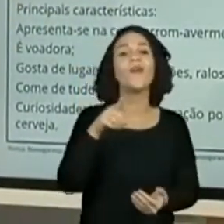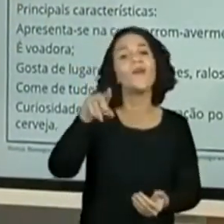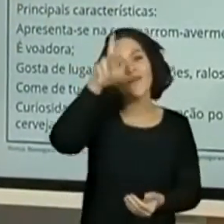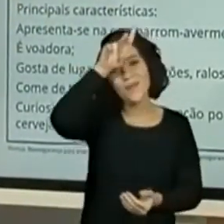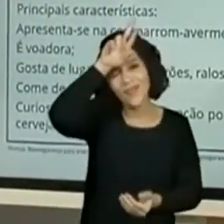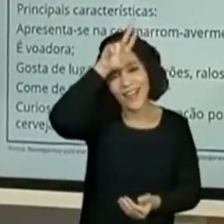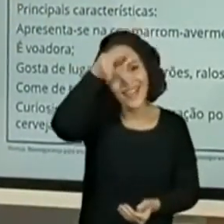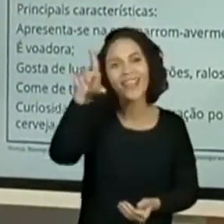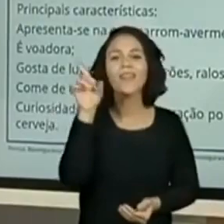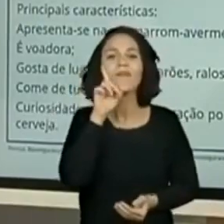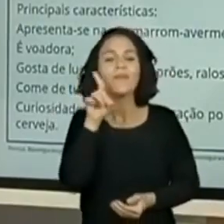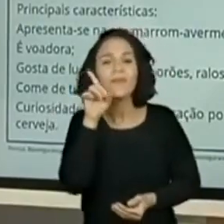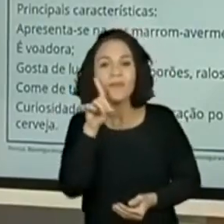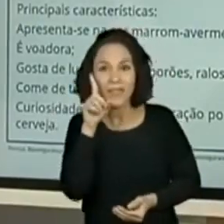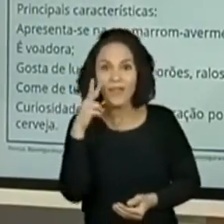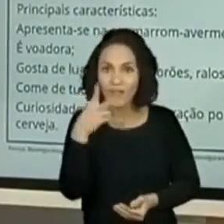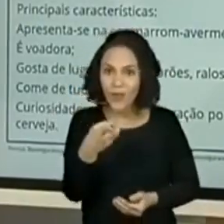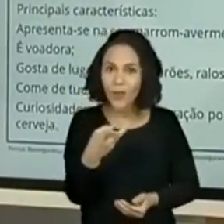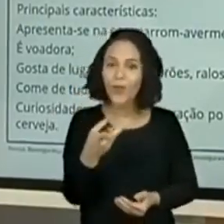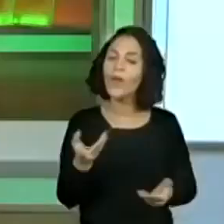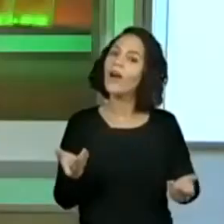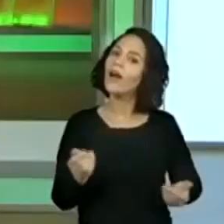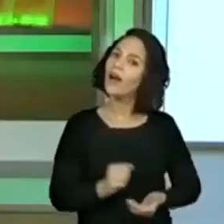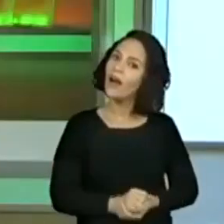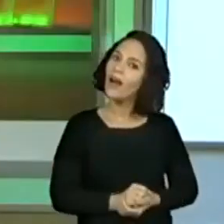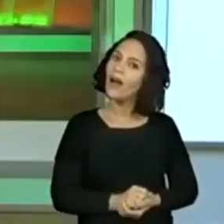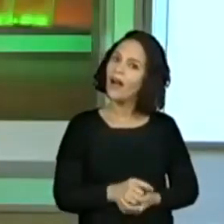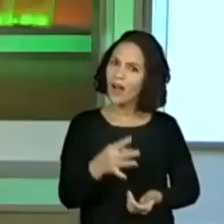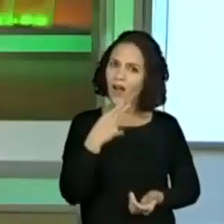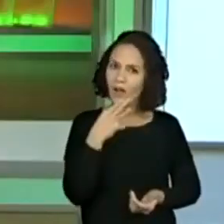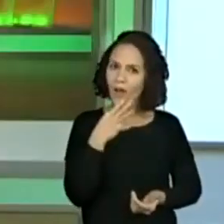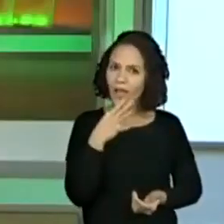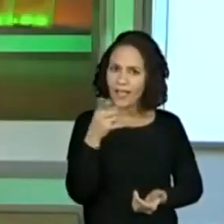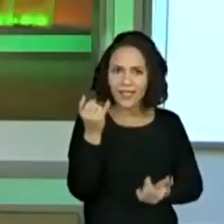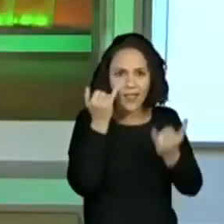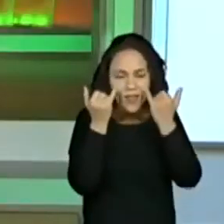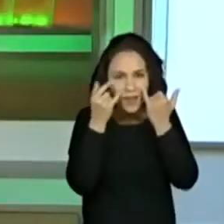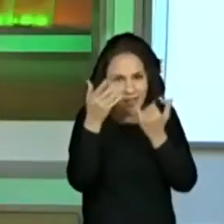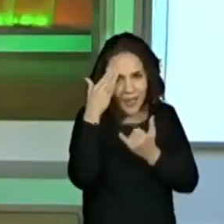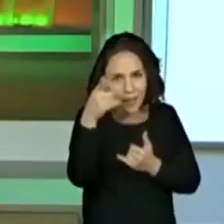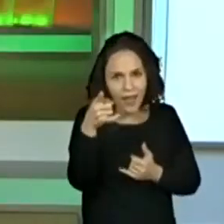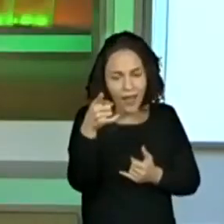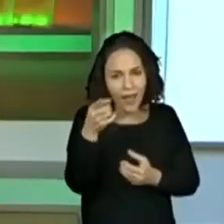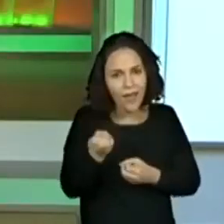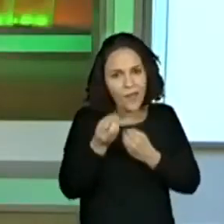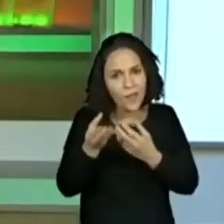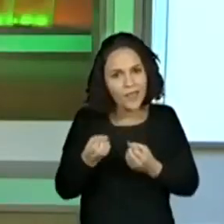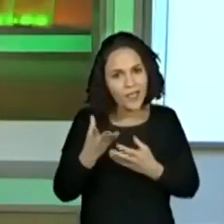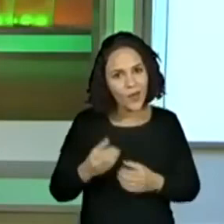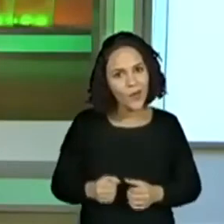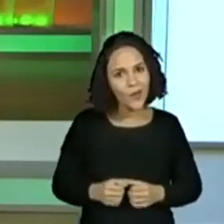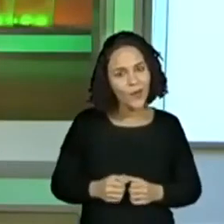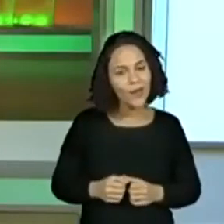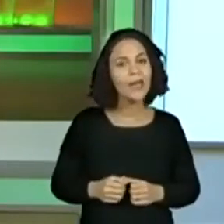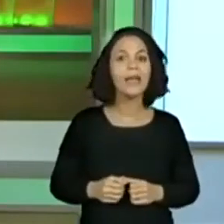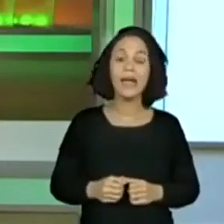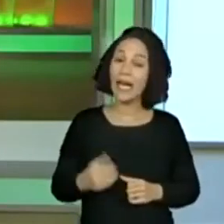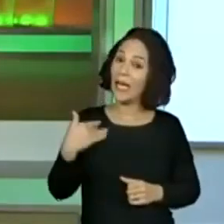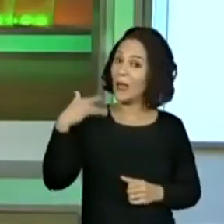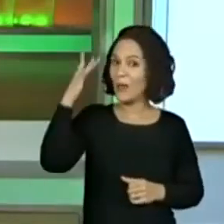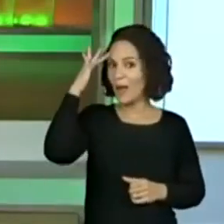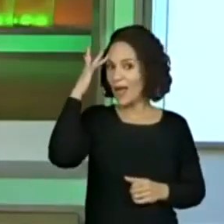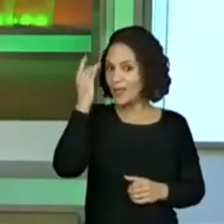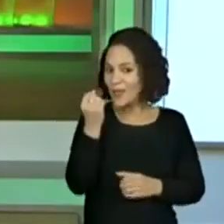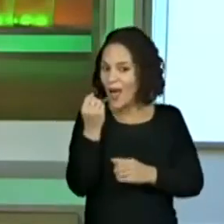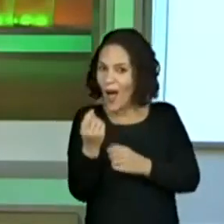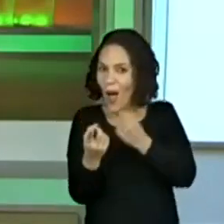em especial, ali com uma ficha. Vocês conheciam algumas dessas informações? Acredito que algumas das